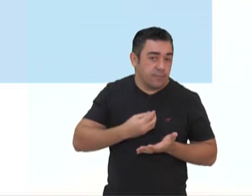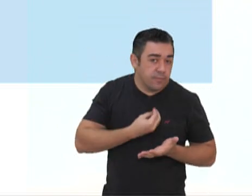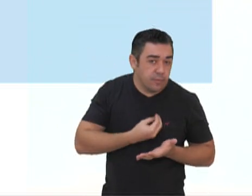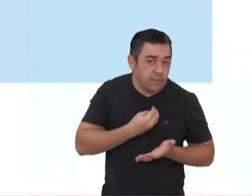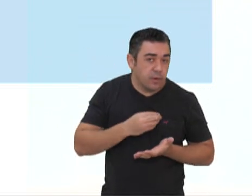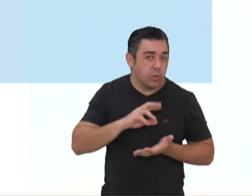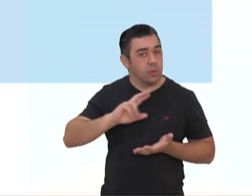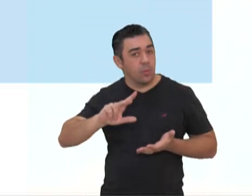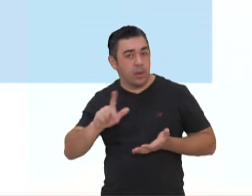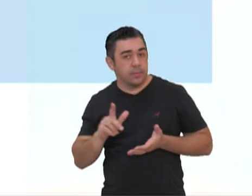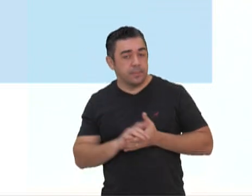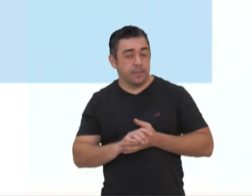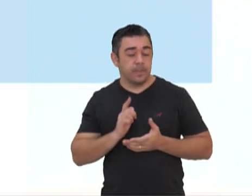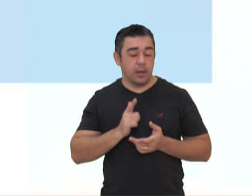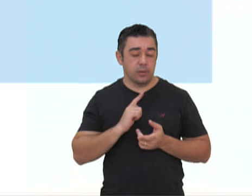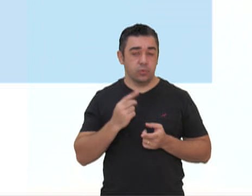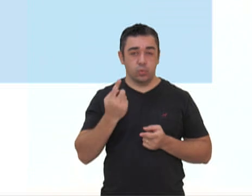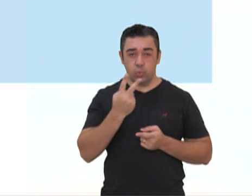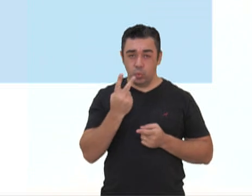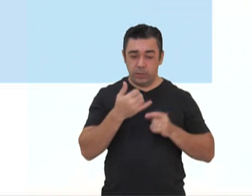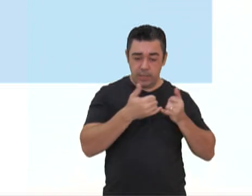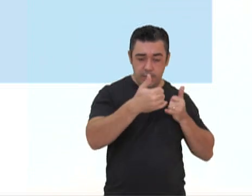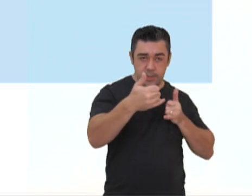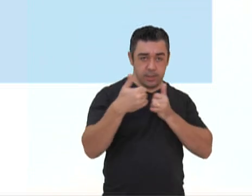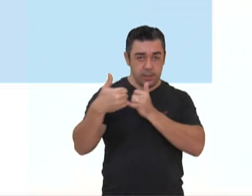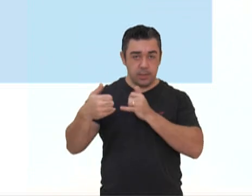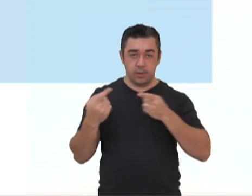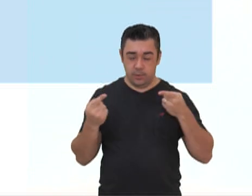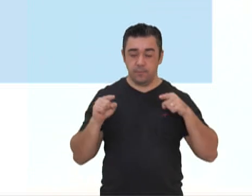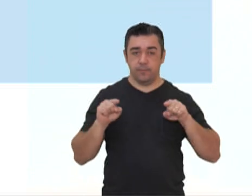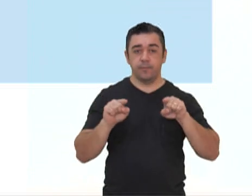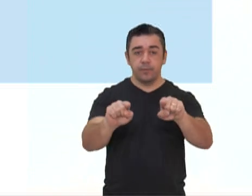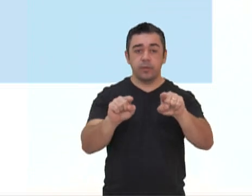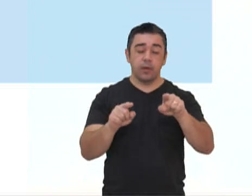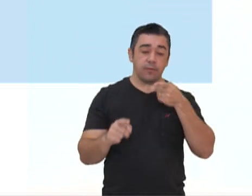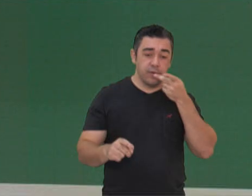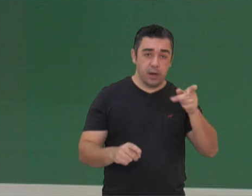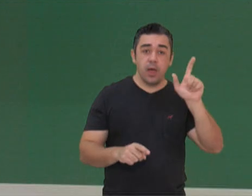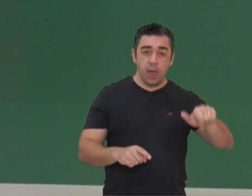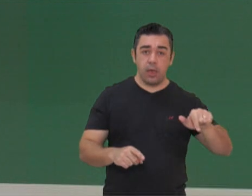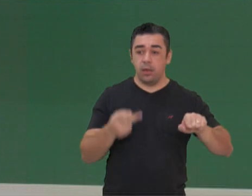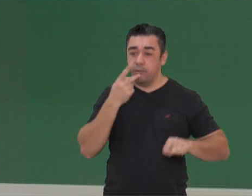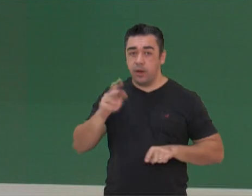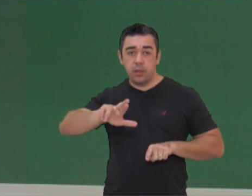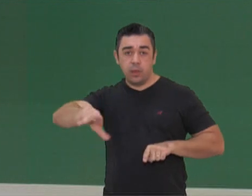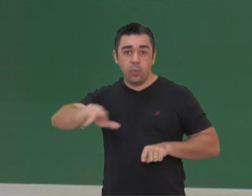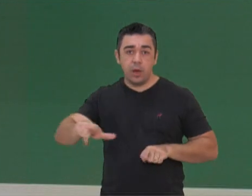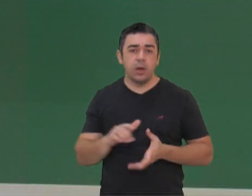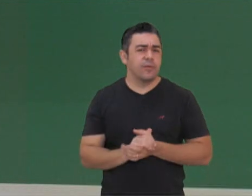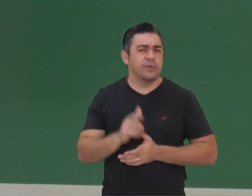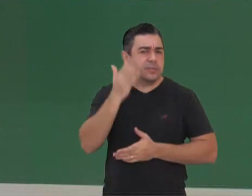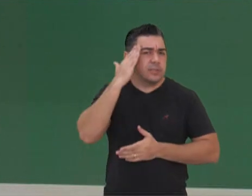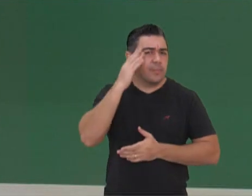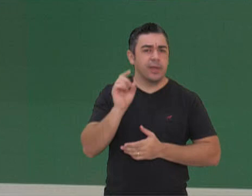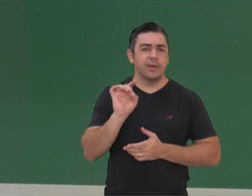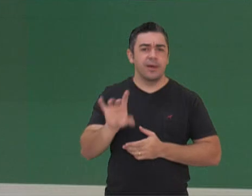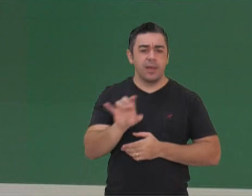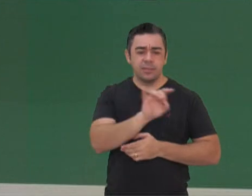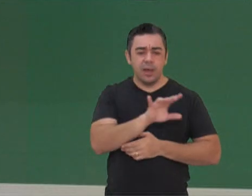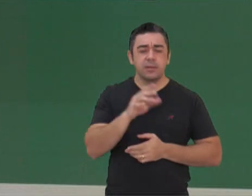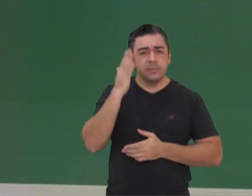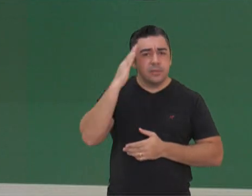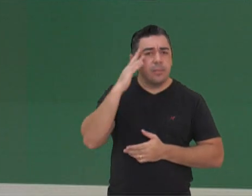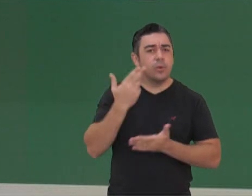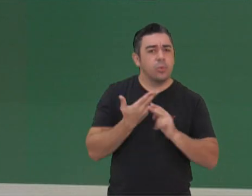eles não são. Tem duas correntes de cientista, uma que defende que é, outra que defende que não é, e vocês têm que saber o que cada uma dessas correntes usa